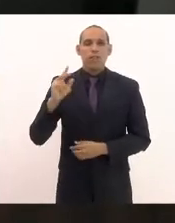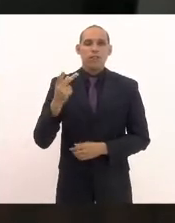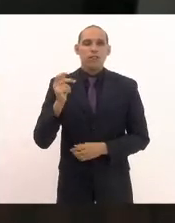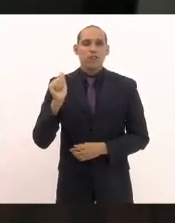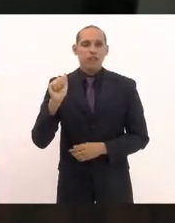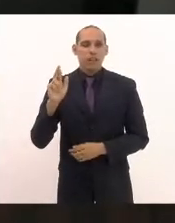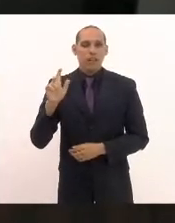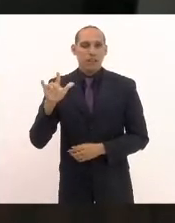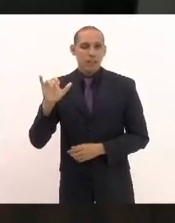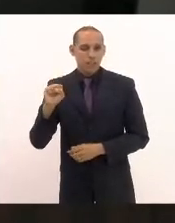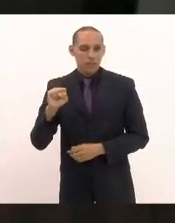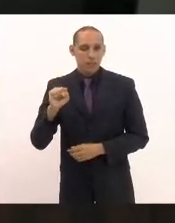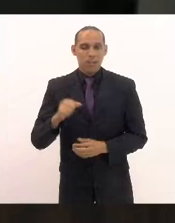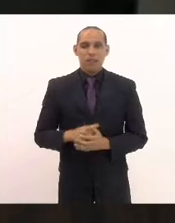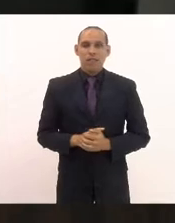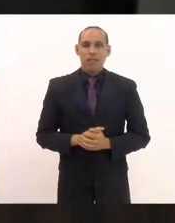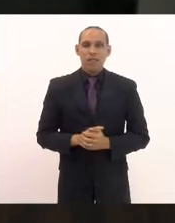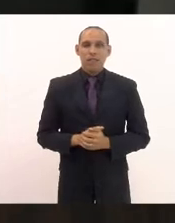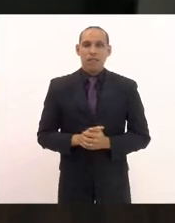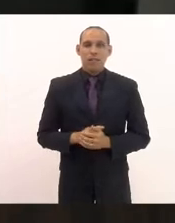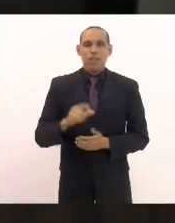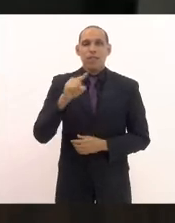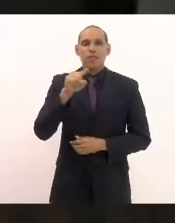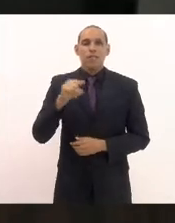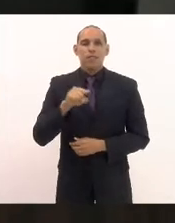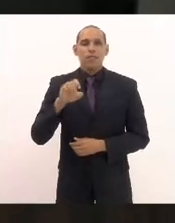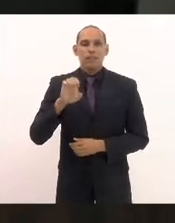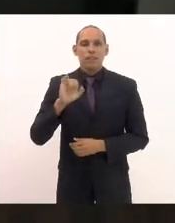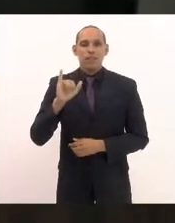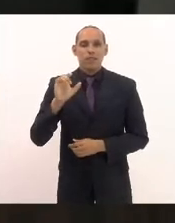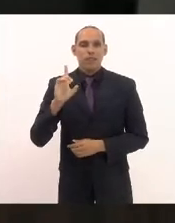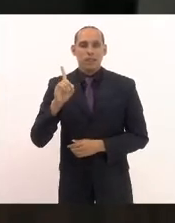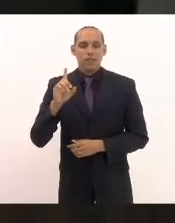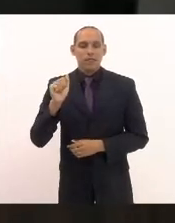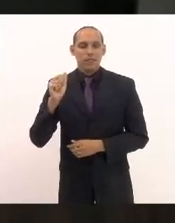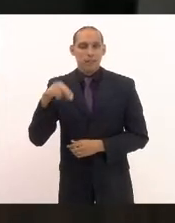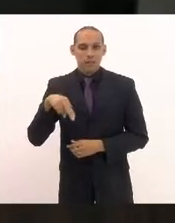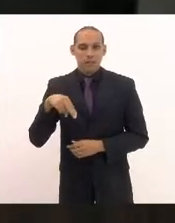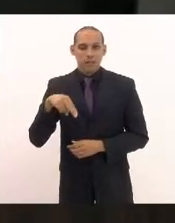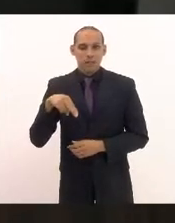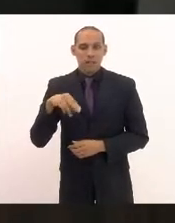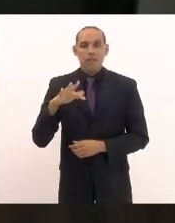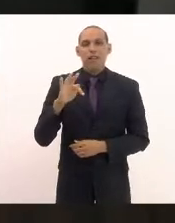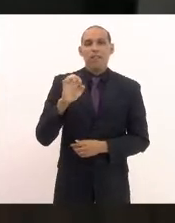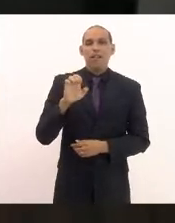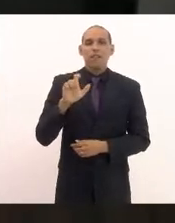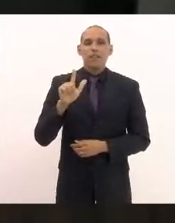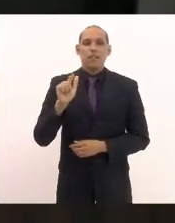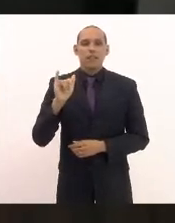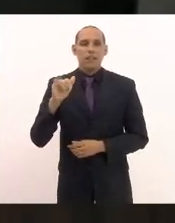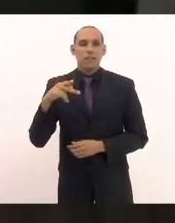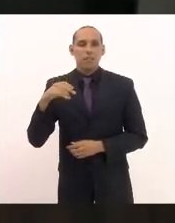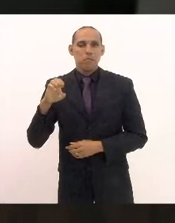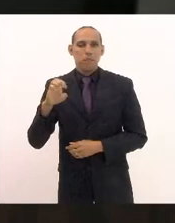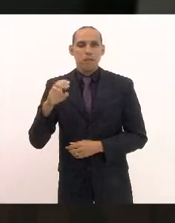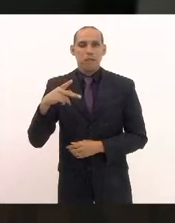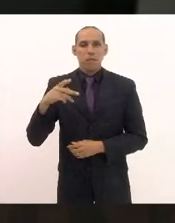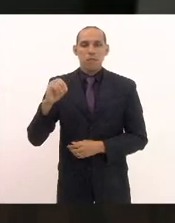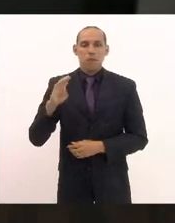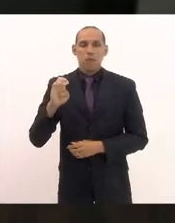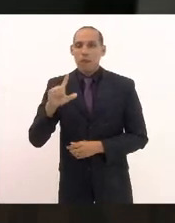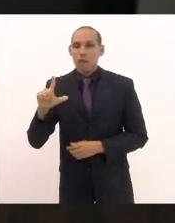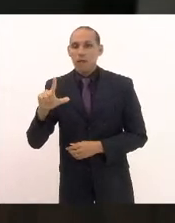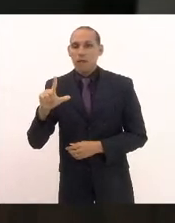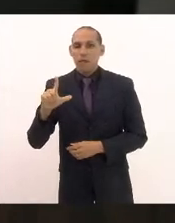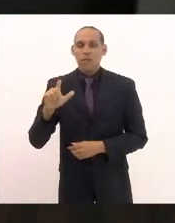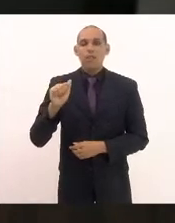Batista, deputada Zeidan, deputado Felipe Pobel, deputado